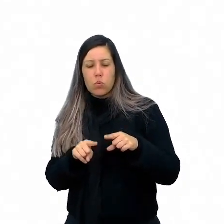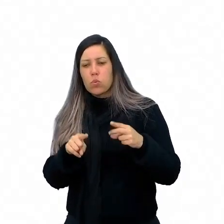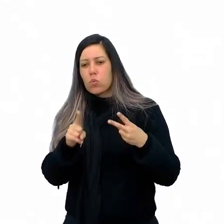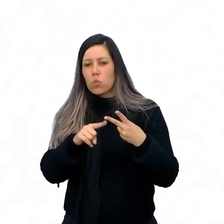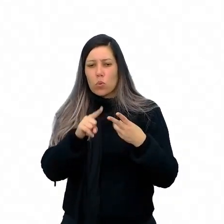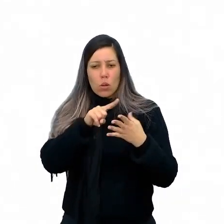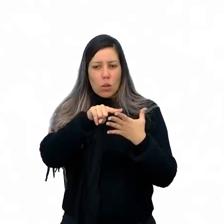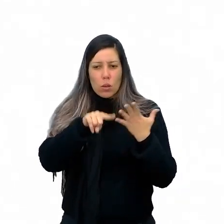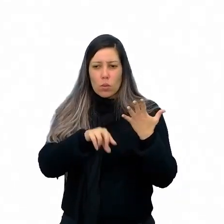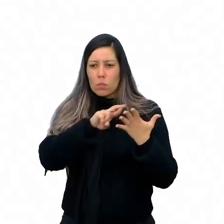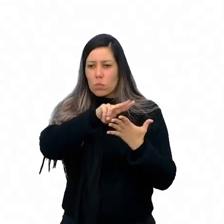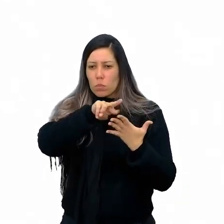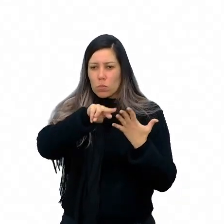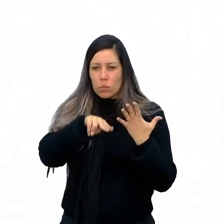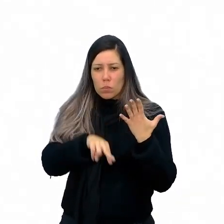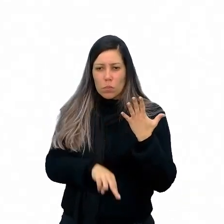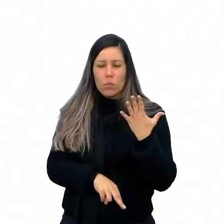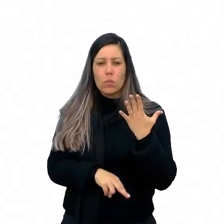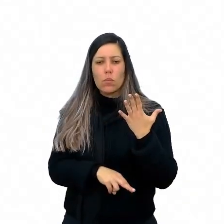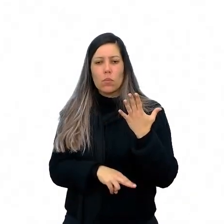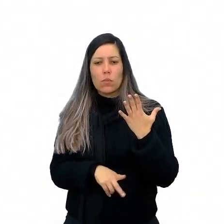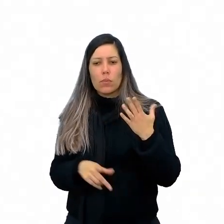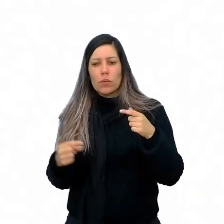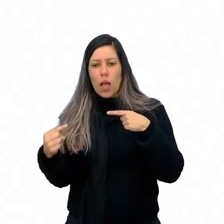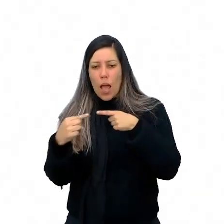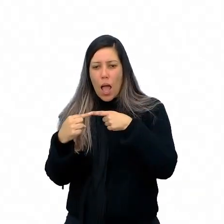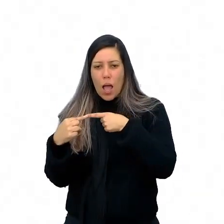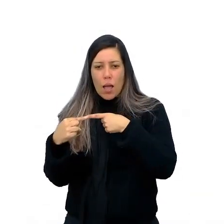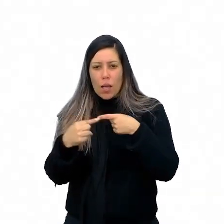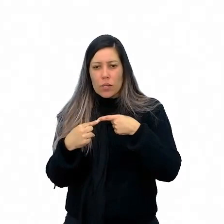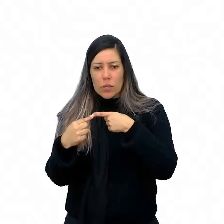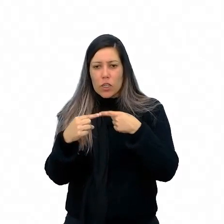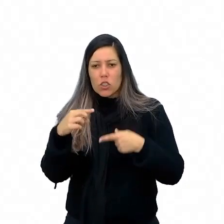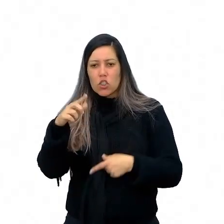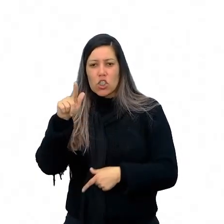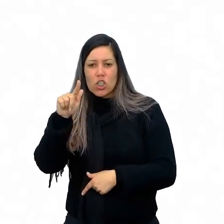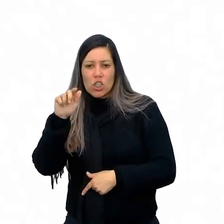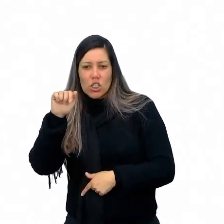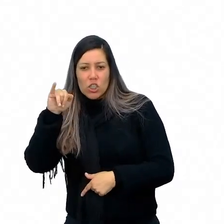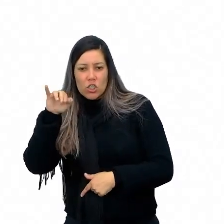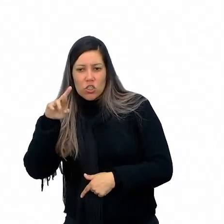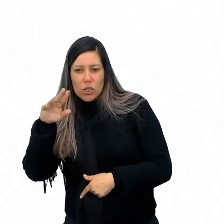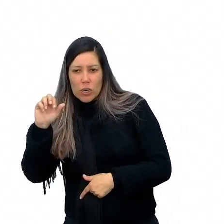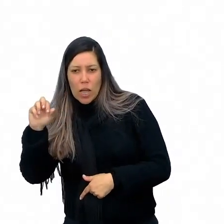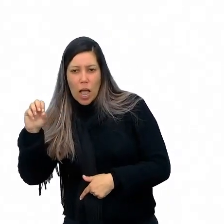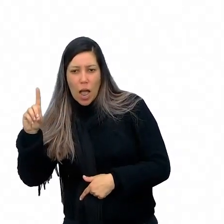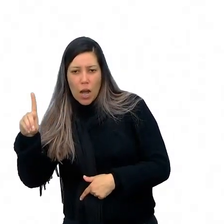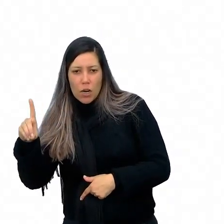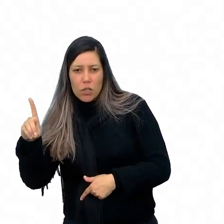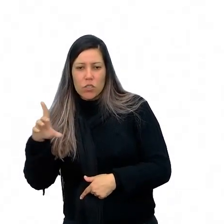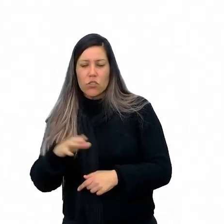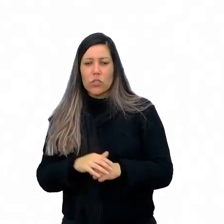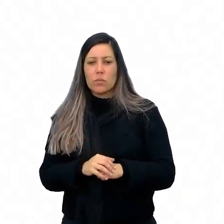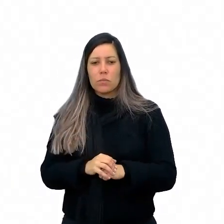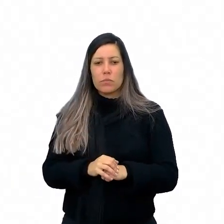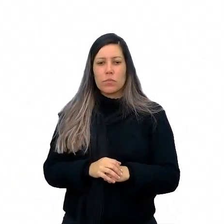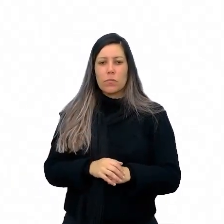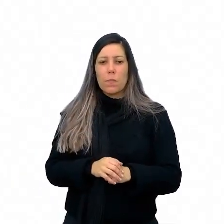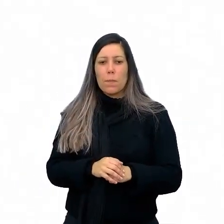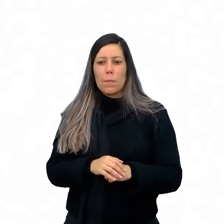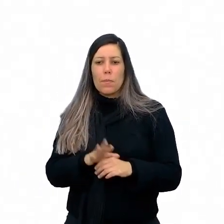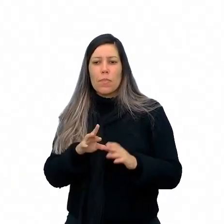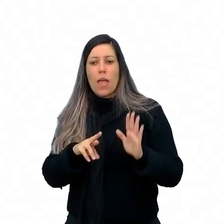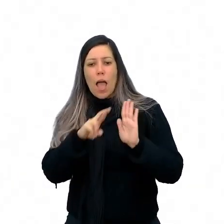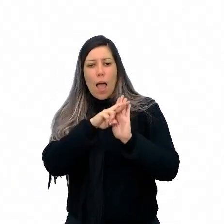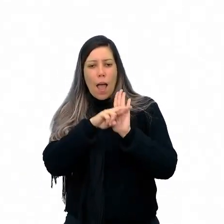equação polinomial e as relações de Girard, tá bom? E a habilidade é conhecer as relações entre